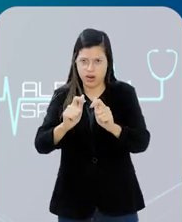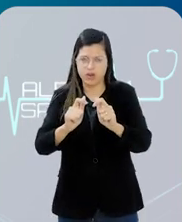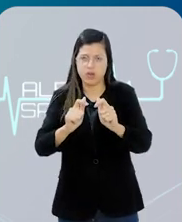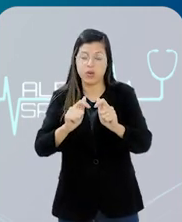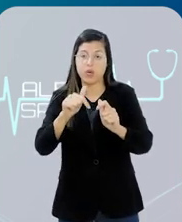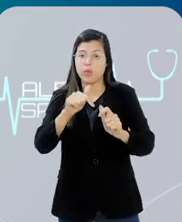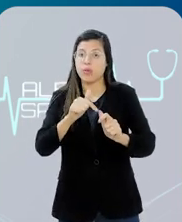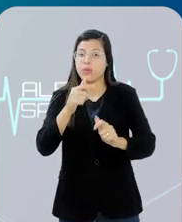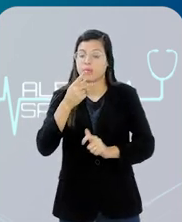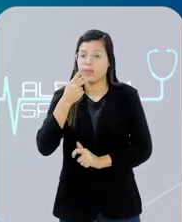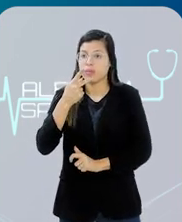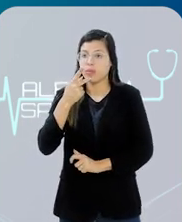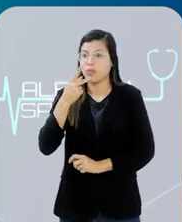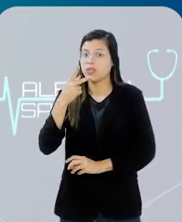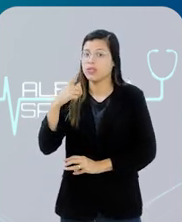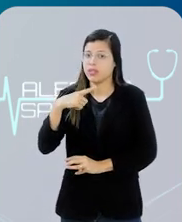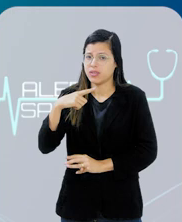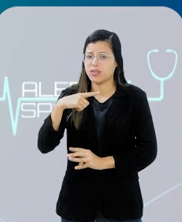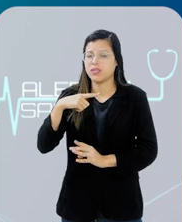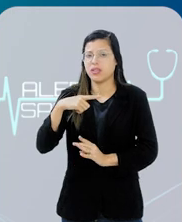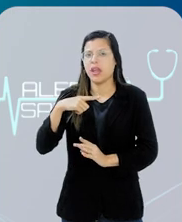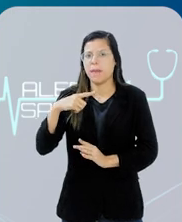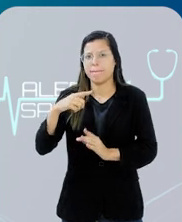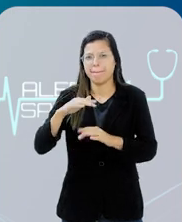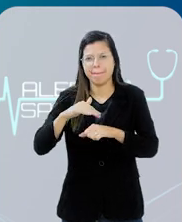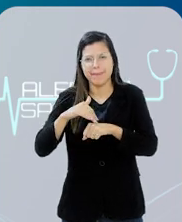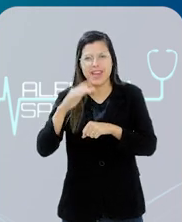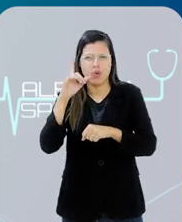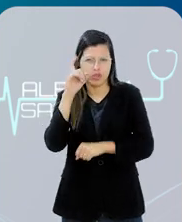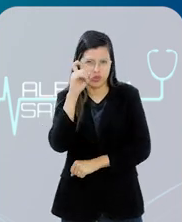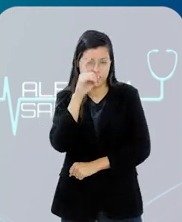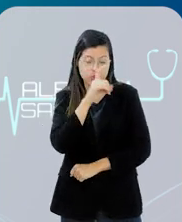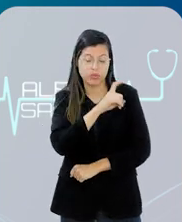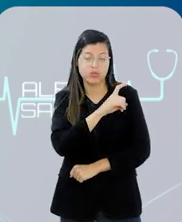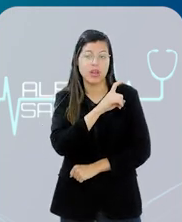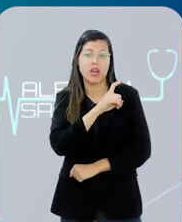acabou comentando que acaba tendo maiores complicações do ponto de vista